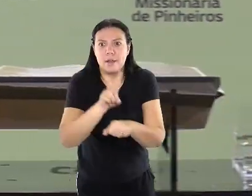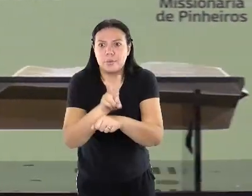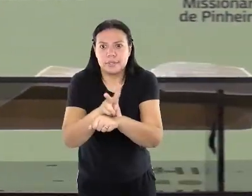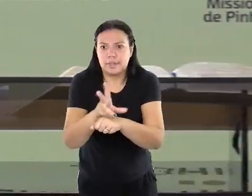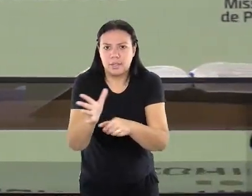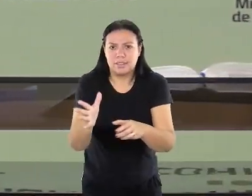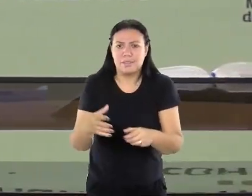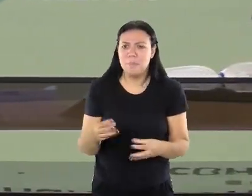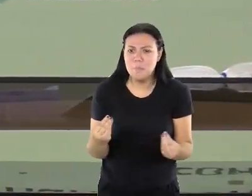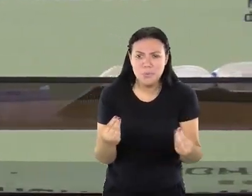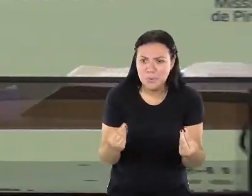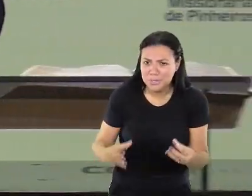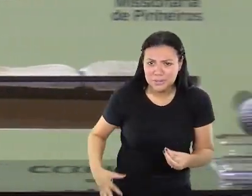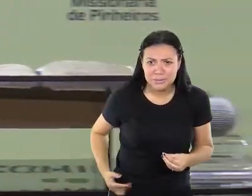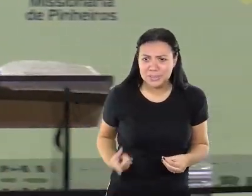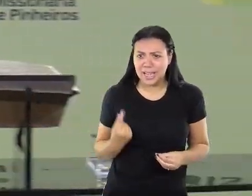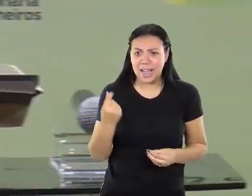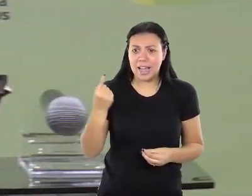Vai ficar muito caro.